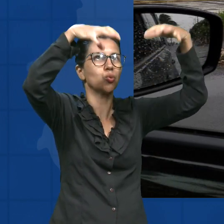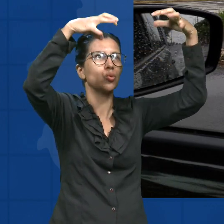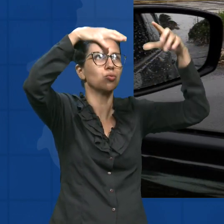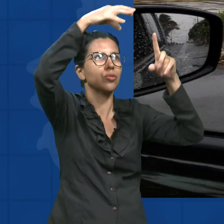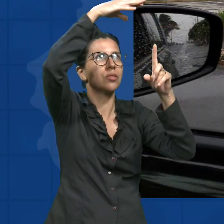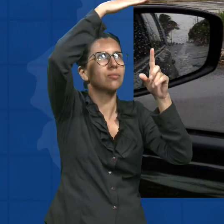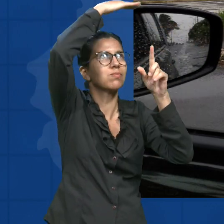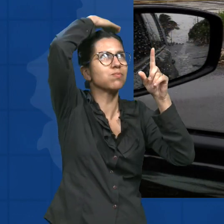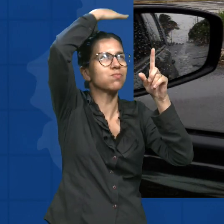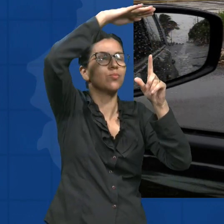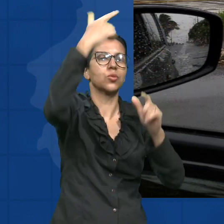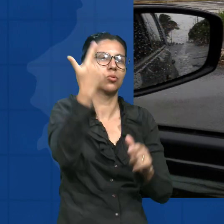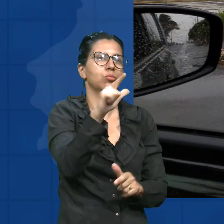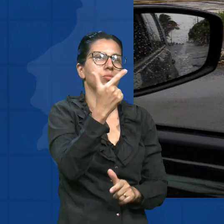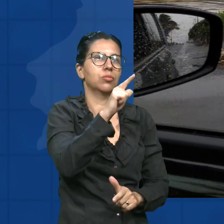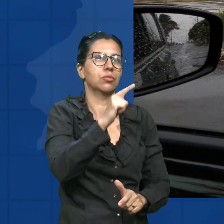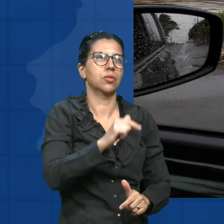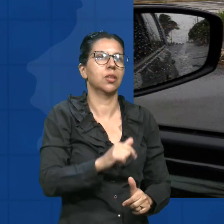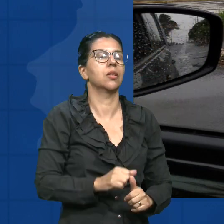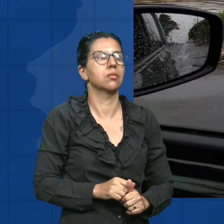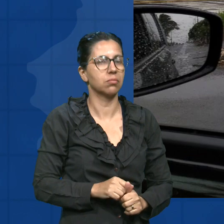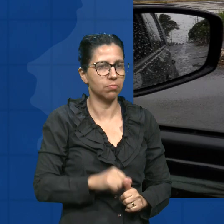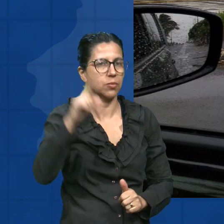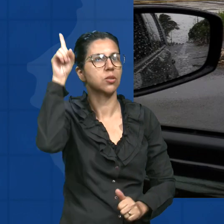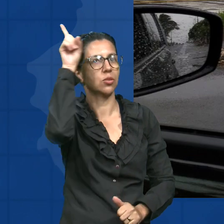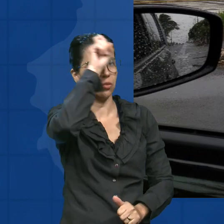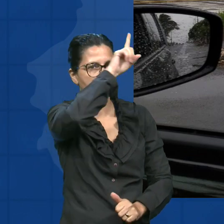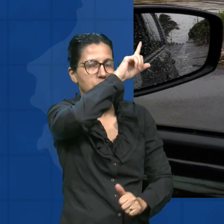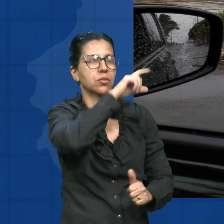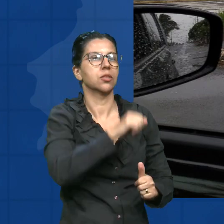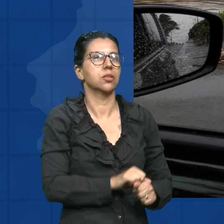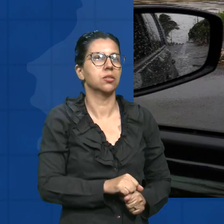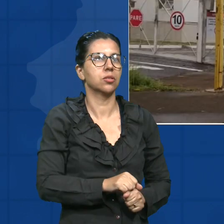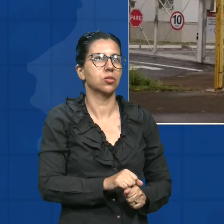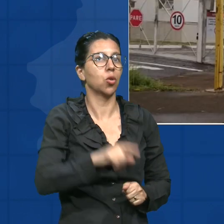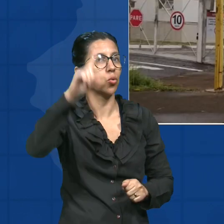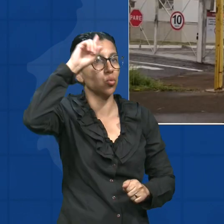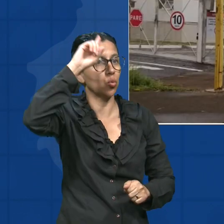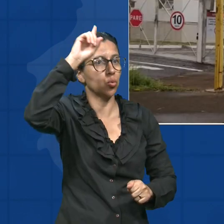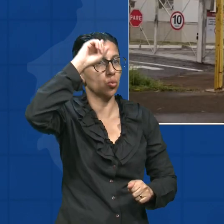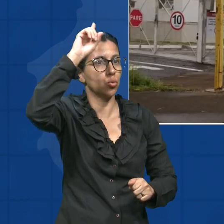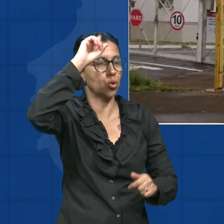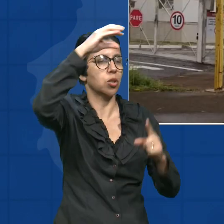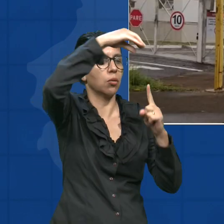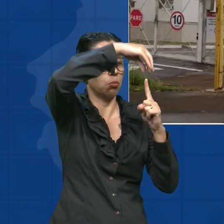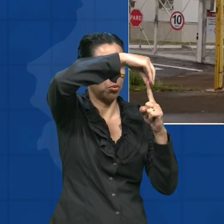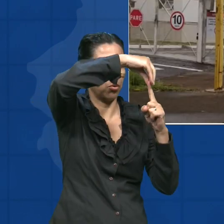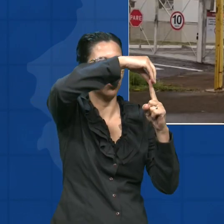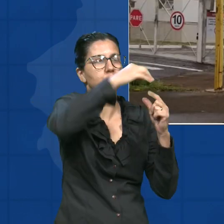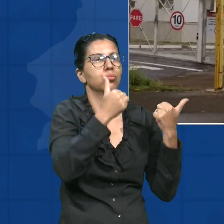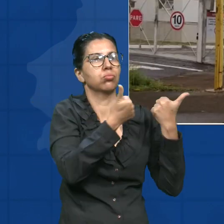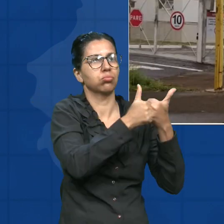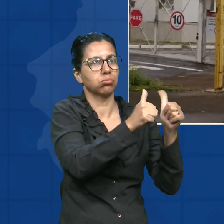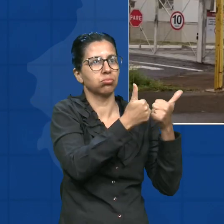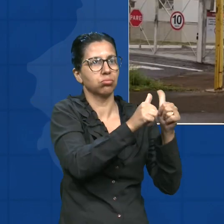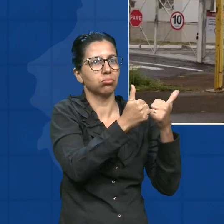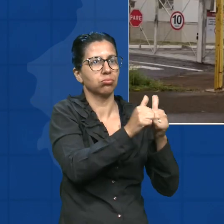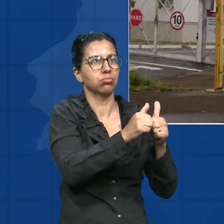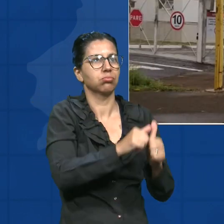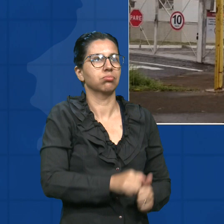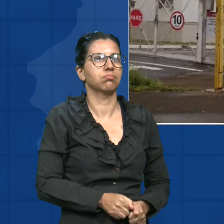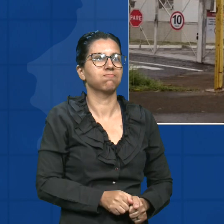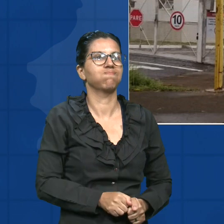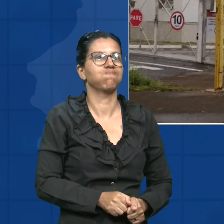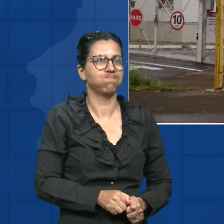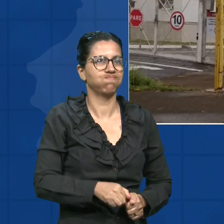impactado significativamente os usuários de transporte público que dependem diariamente desse ponto. Então, ao ignorar essa falta de